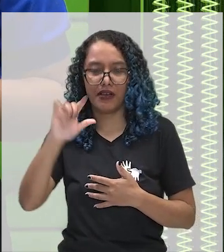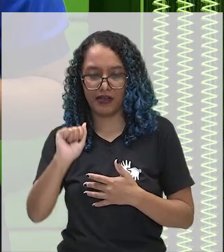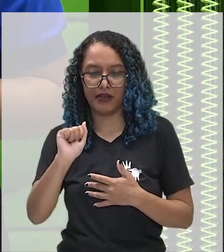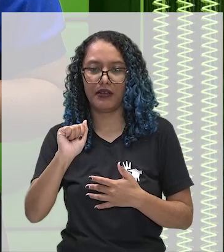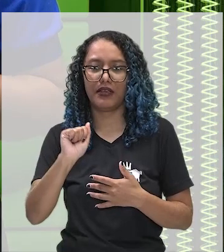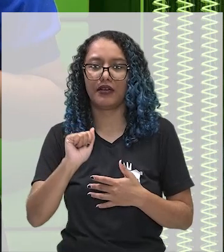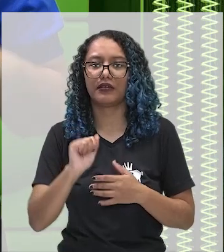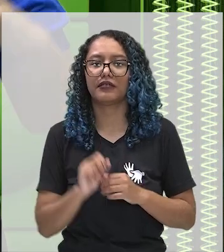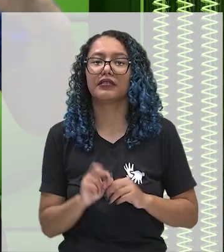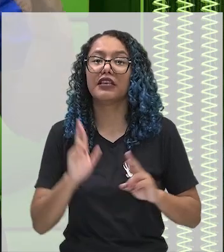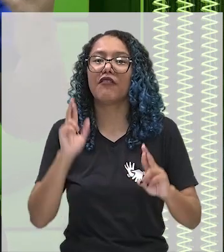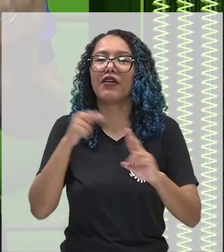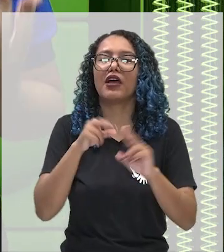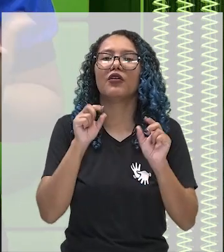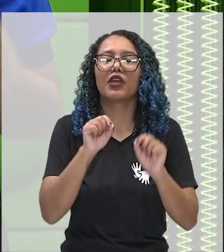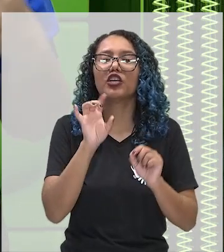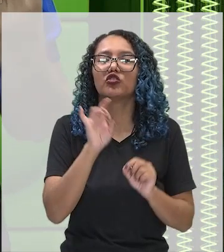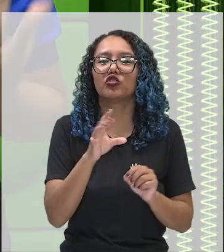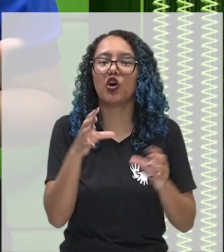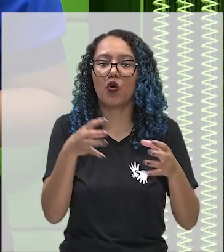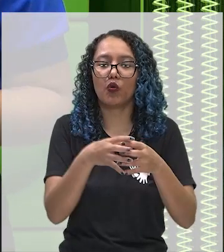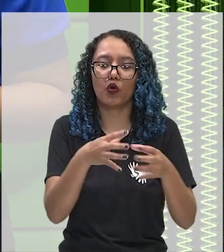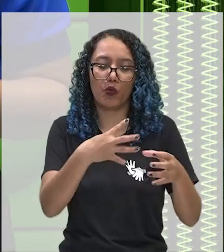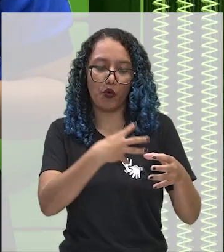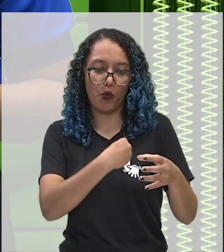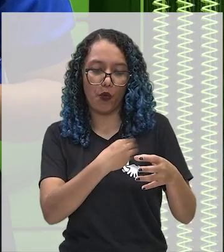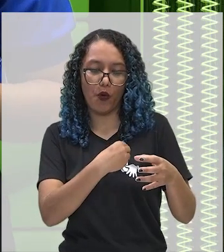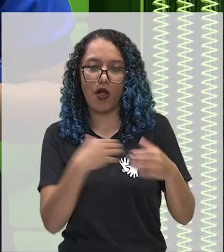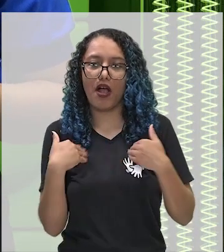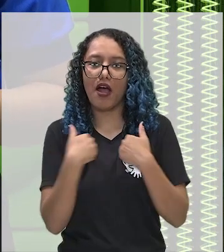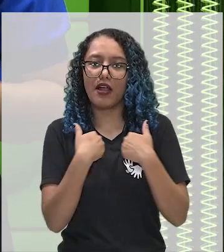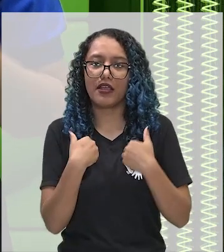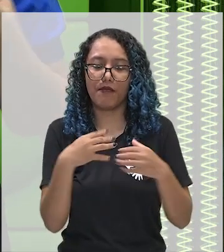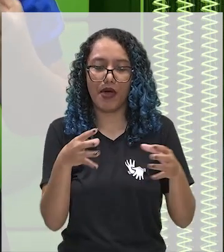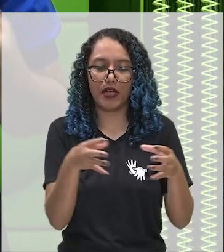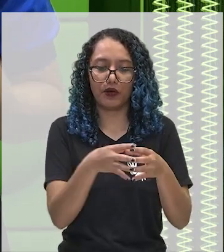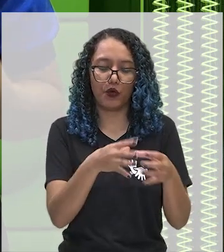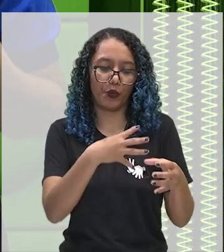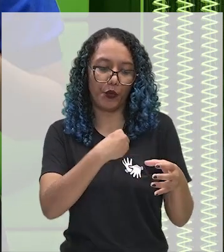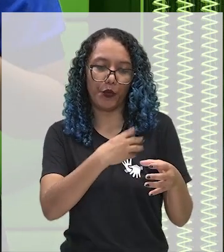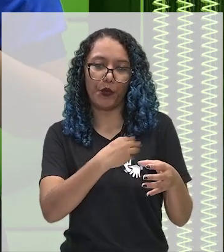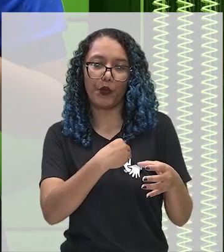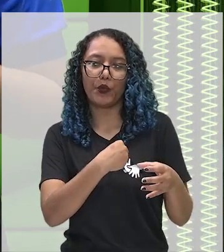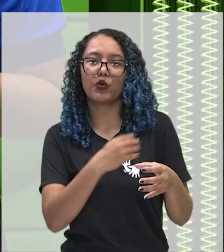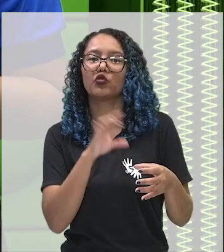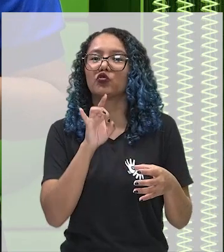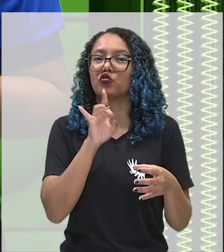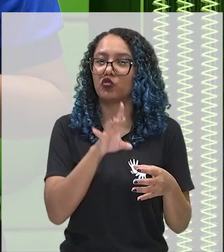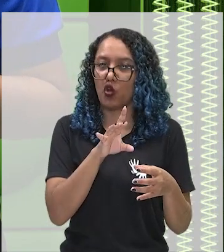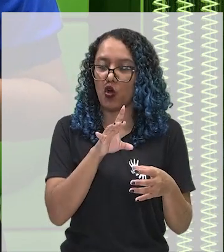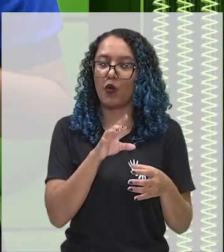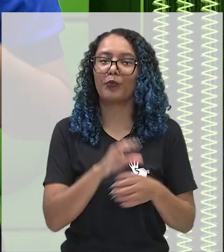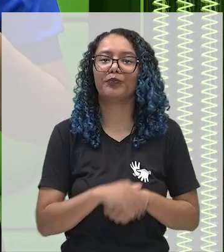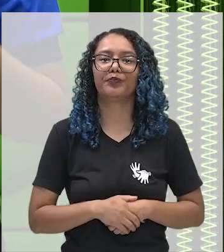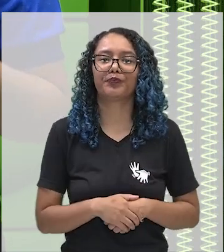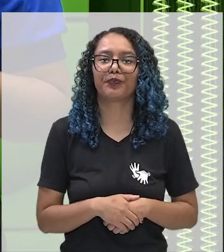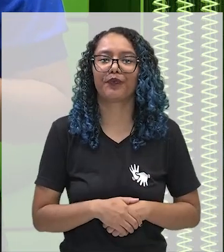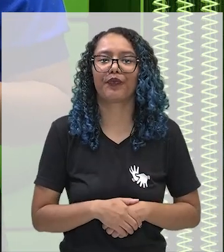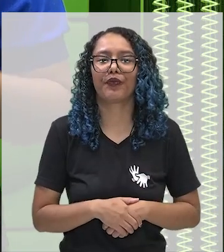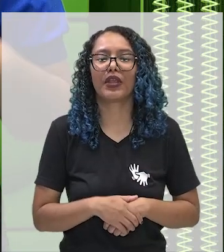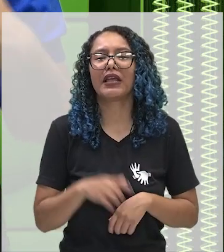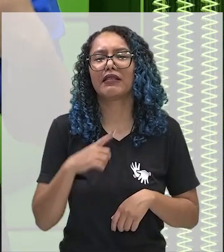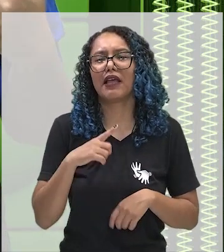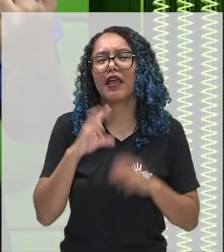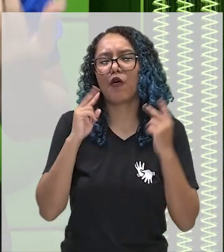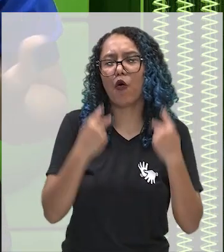aos mamíferos, então a gente só vai agrupar neste grupo os animais que são mamíferos, certo? Então a gente tem